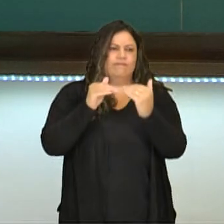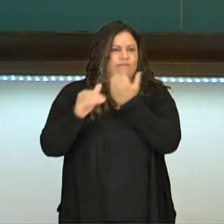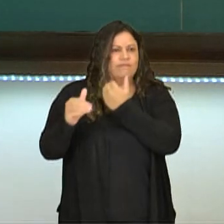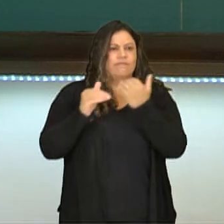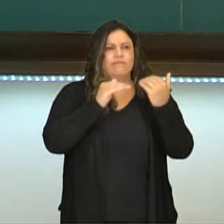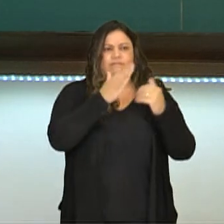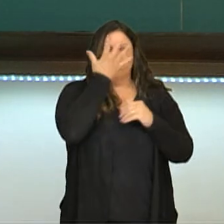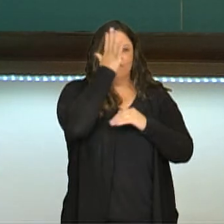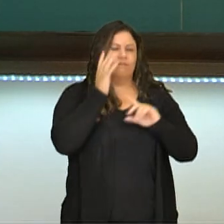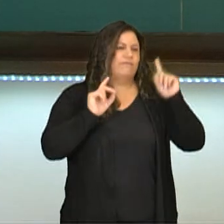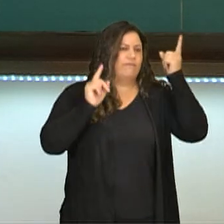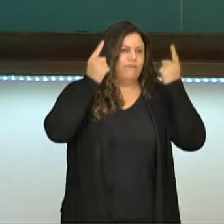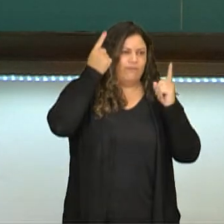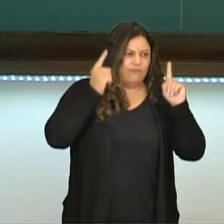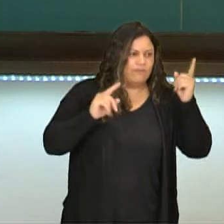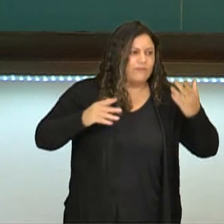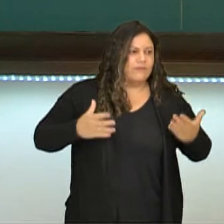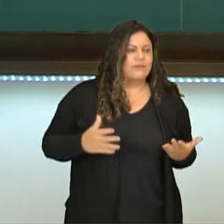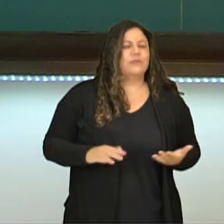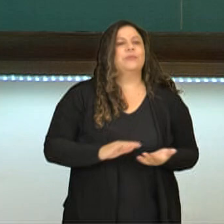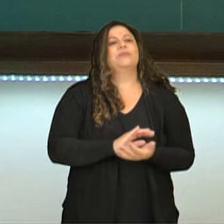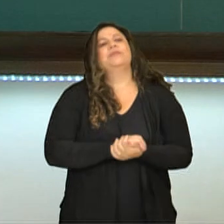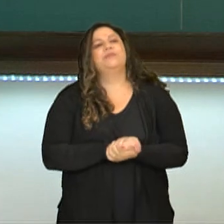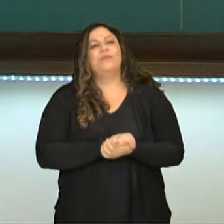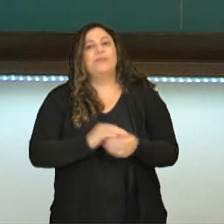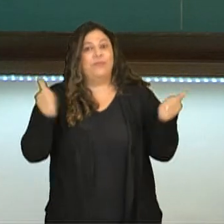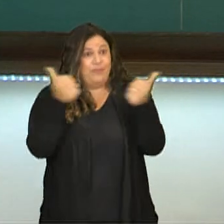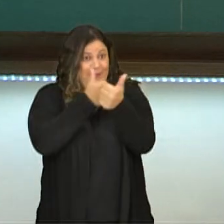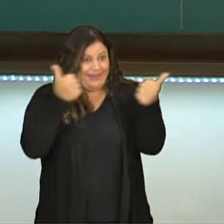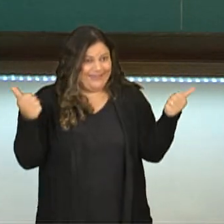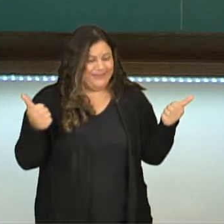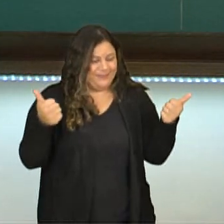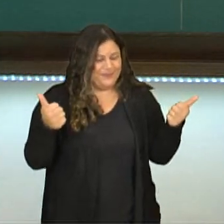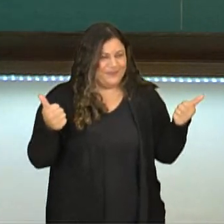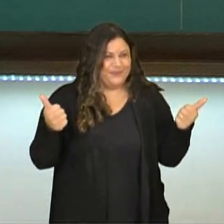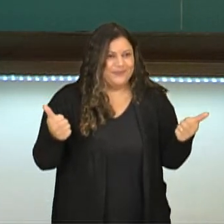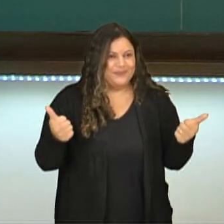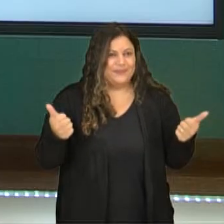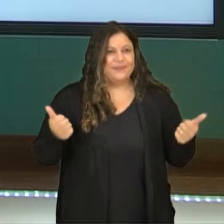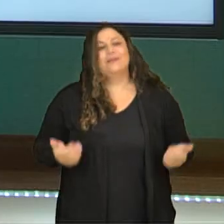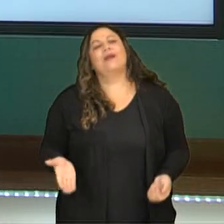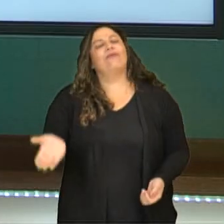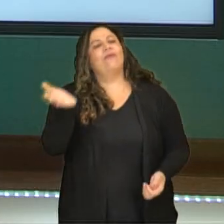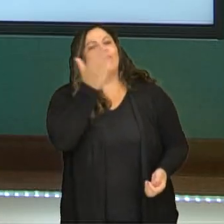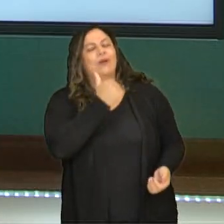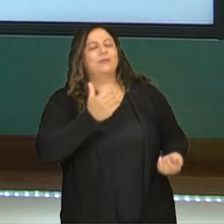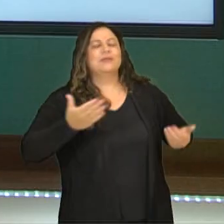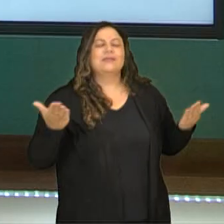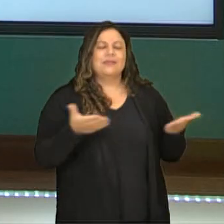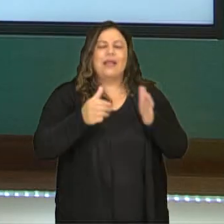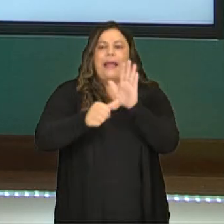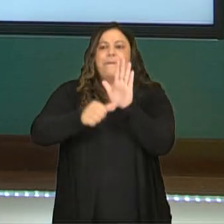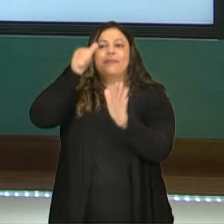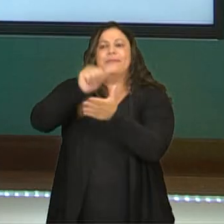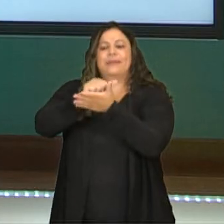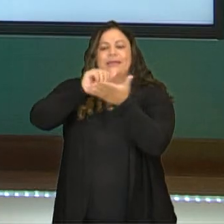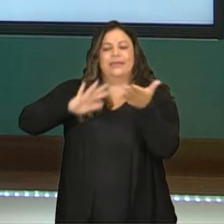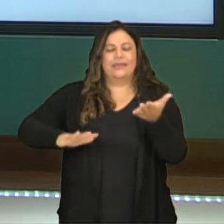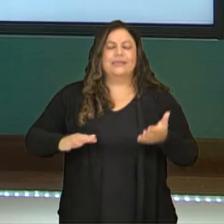digamos, culturalmente, socialmente falando. Bacana? Vamos então à nossa primeira